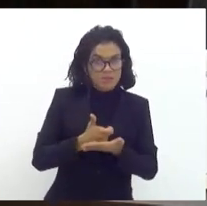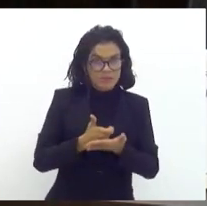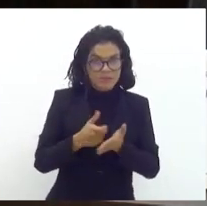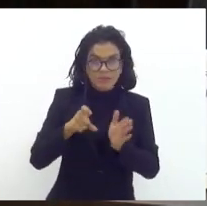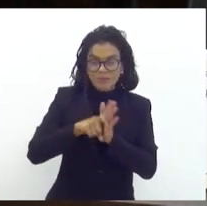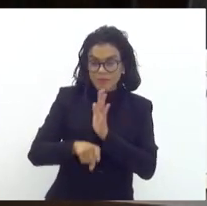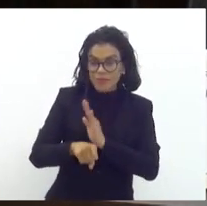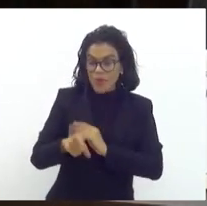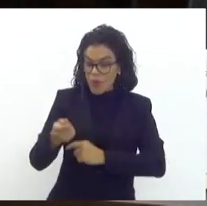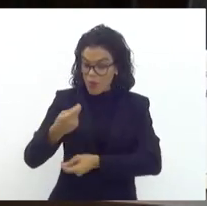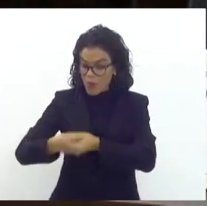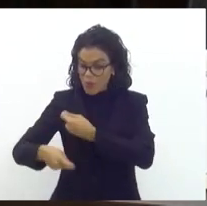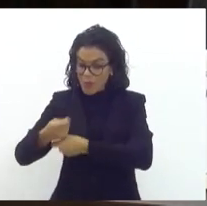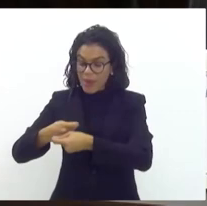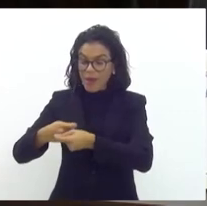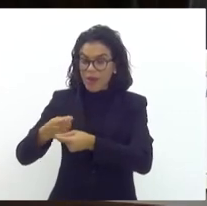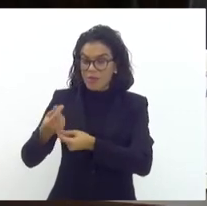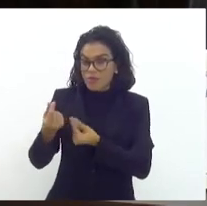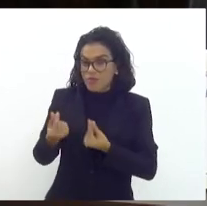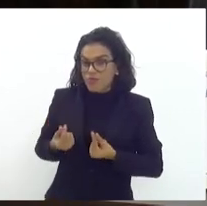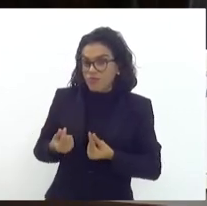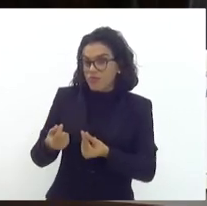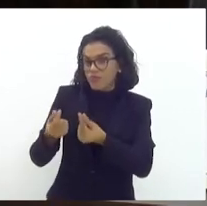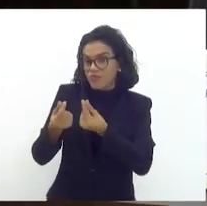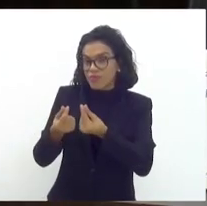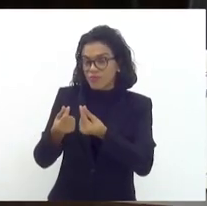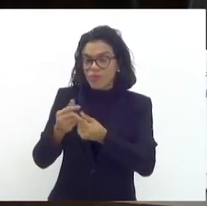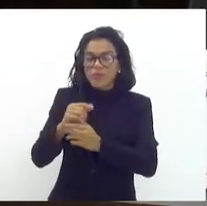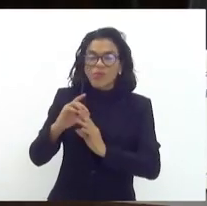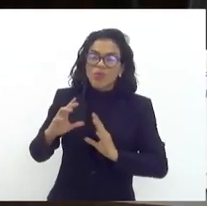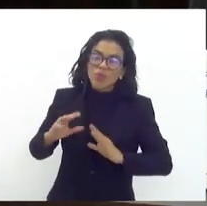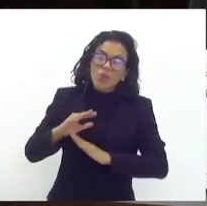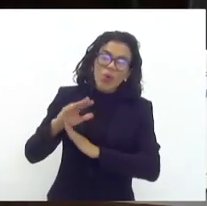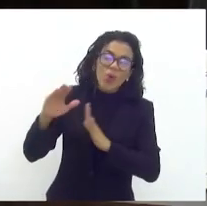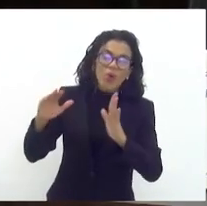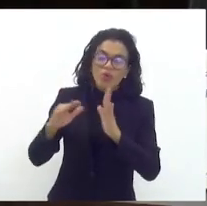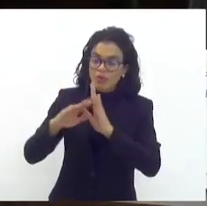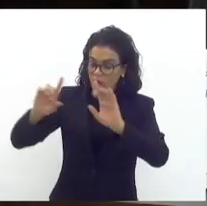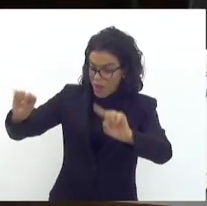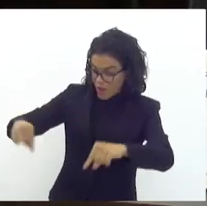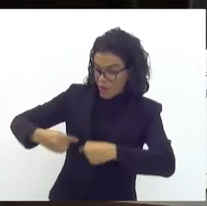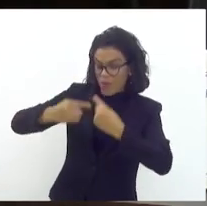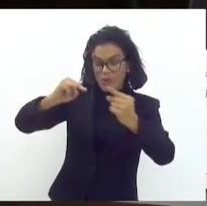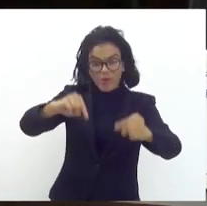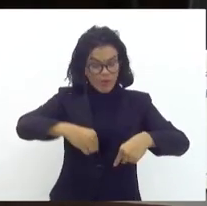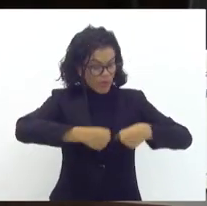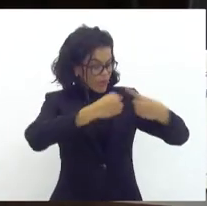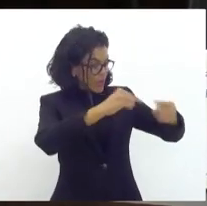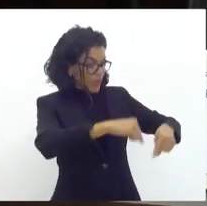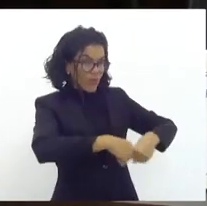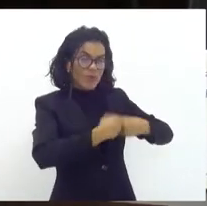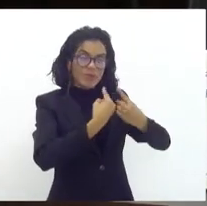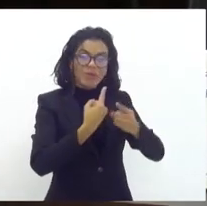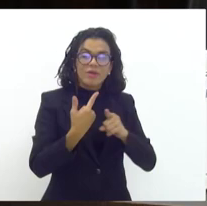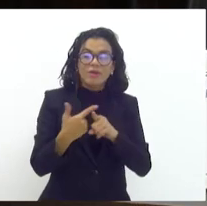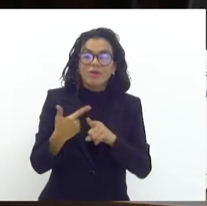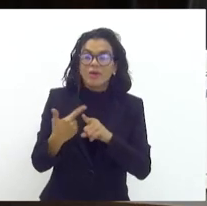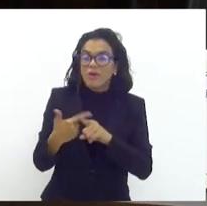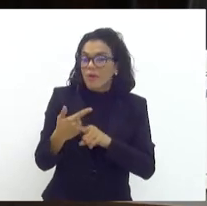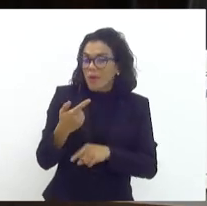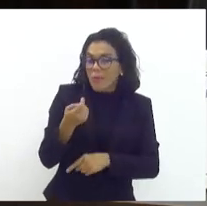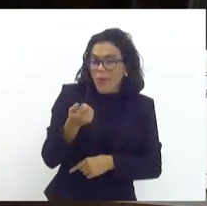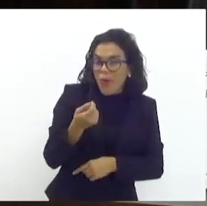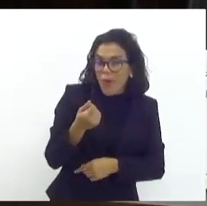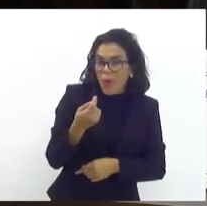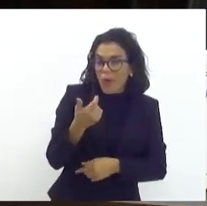falando que o mercado financeiro todo vai se voltar contra Porque o mercado financeiro pouco ou quase nada